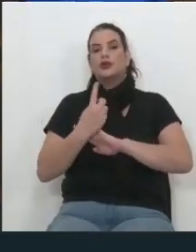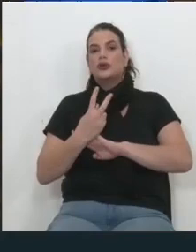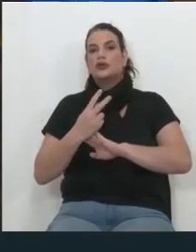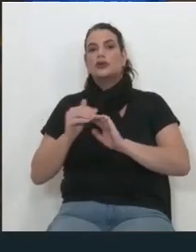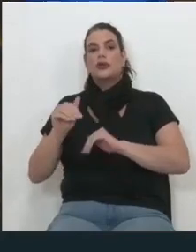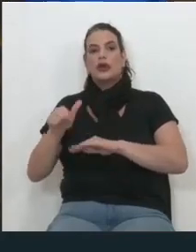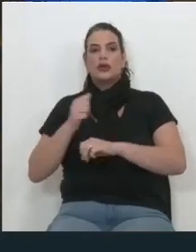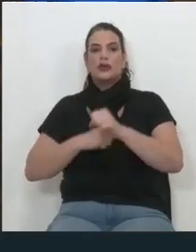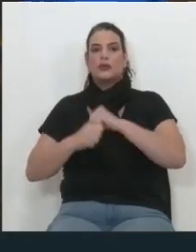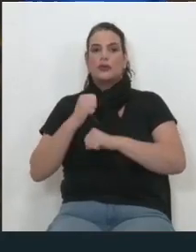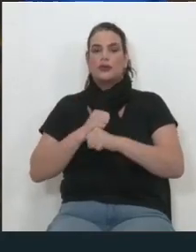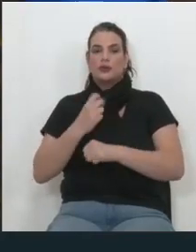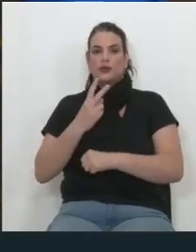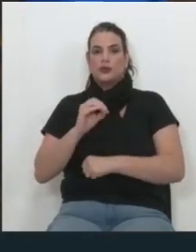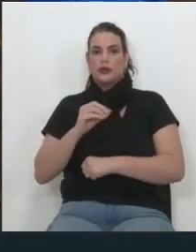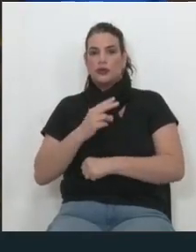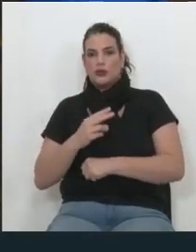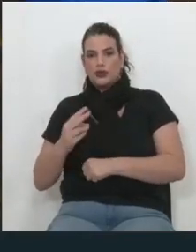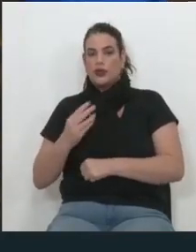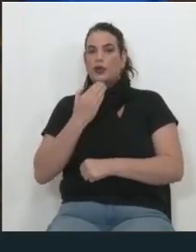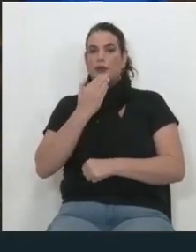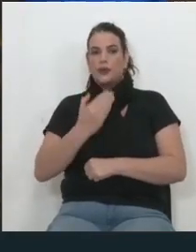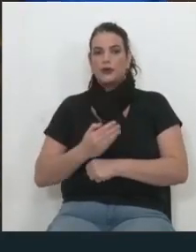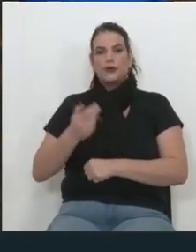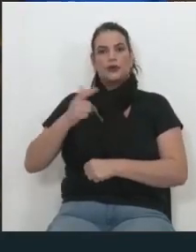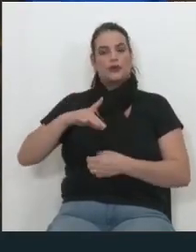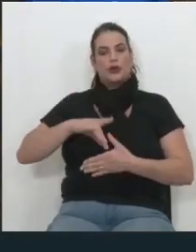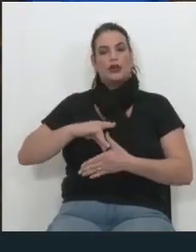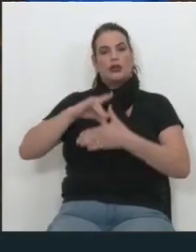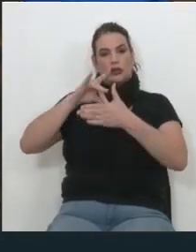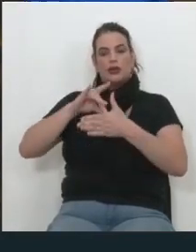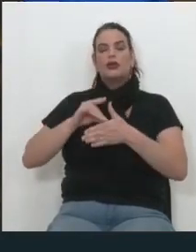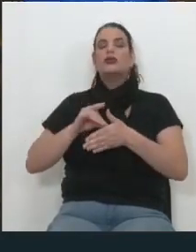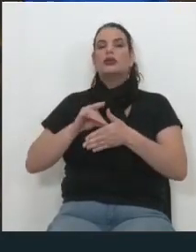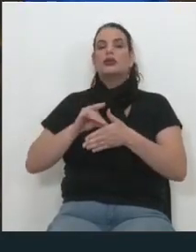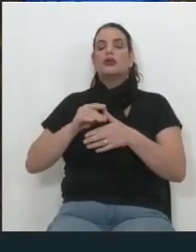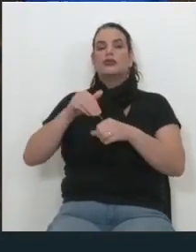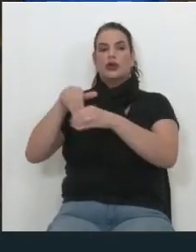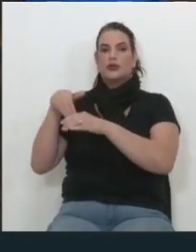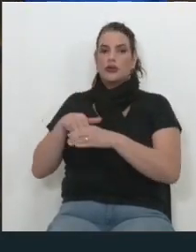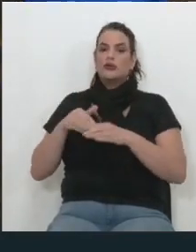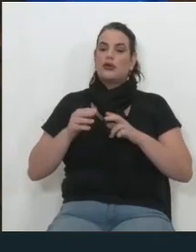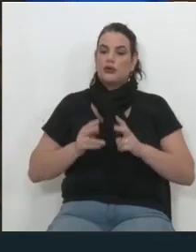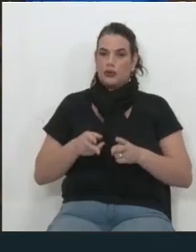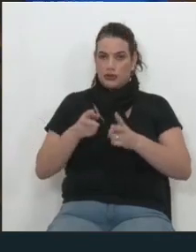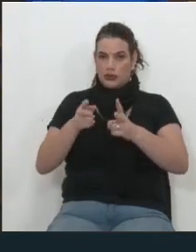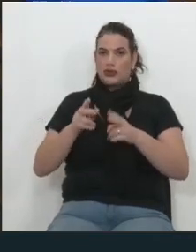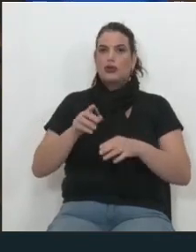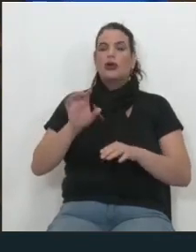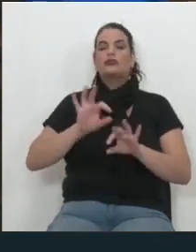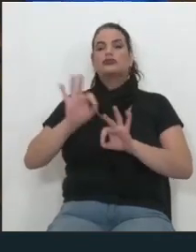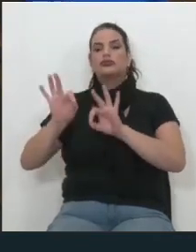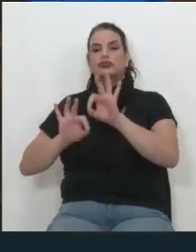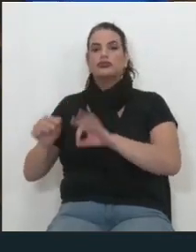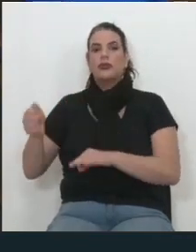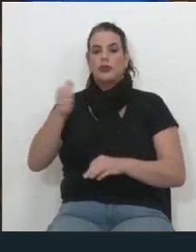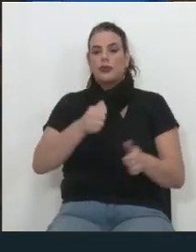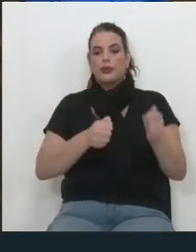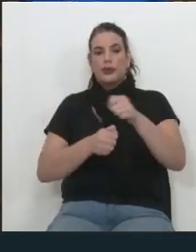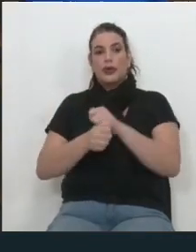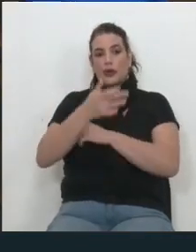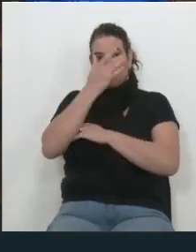2022. Solicito novamente às lideranças partidárias que procedam suas indicações para a composição